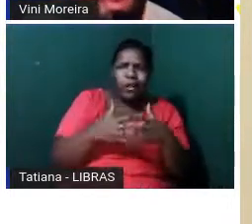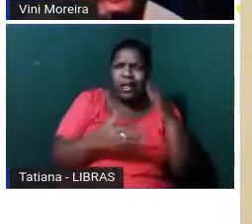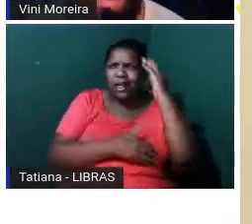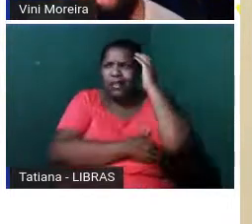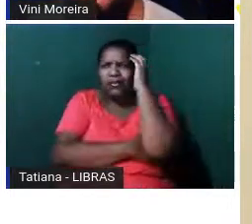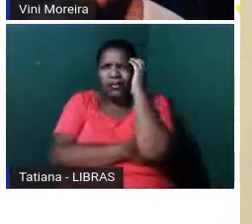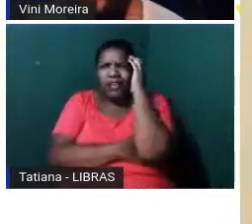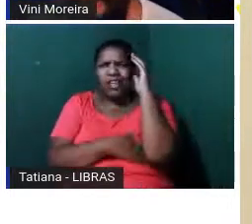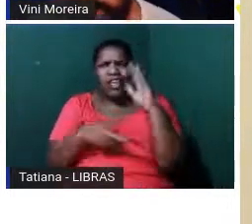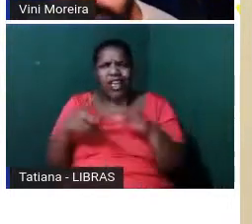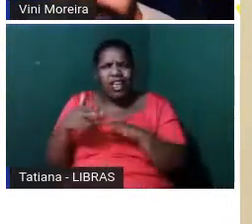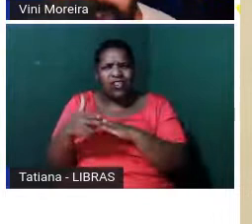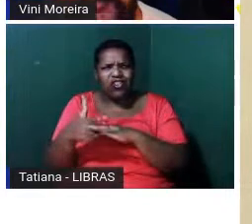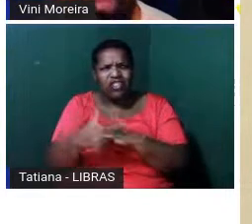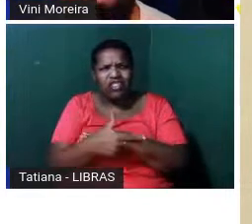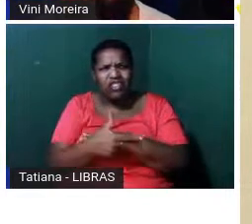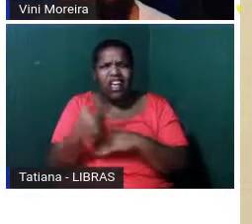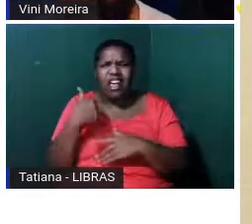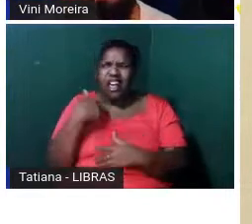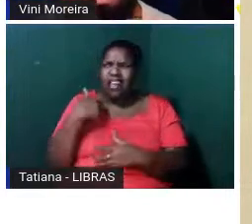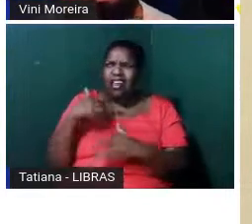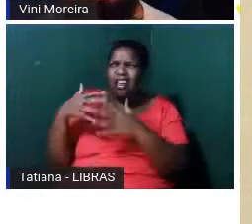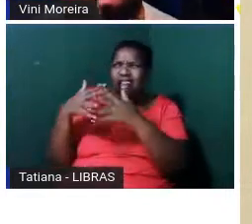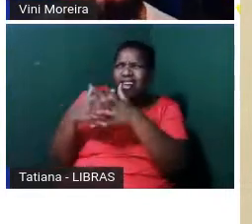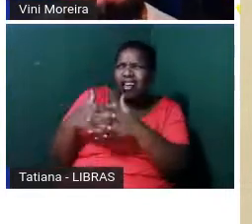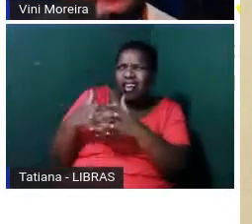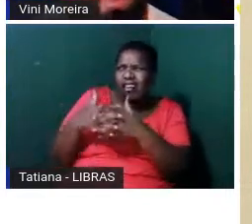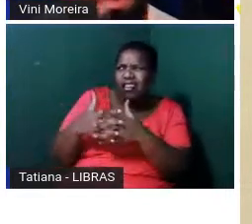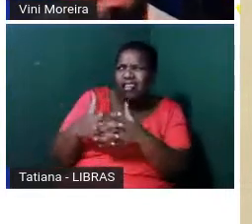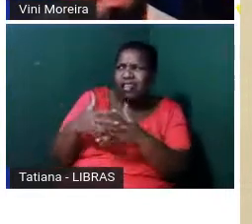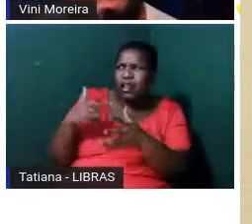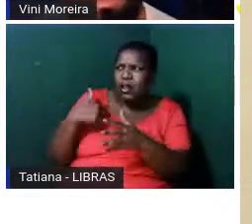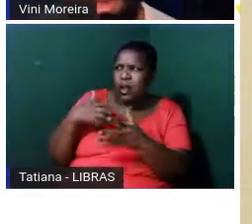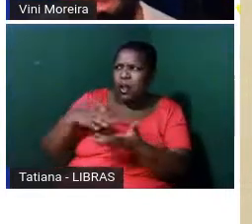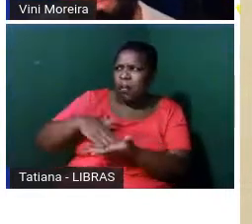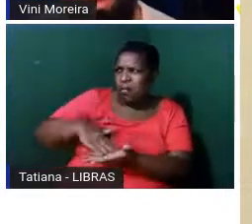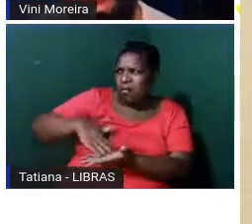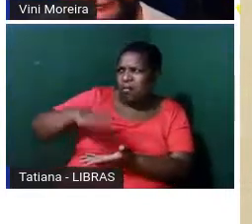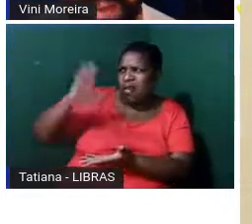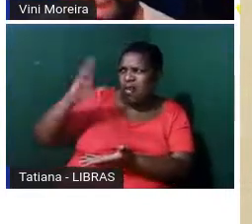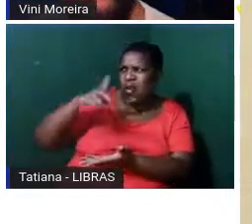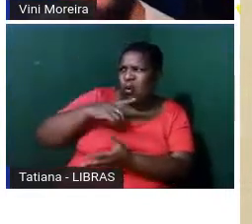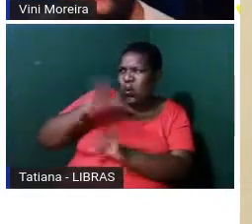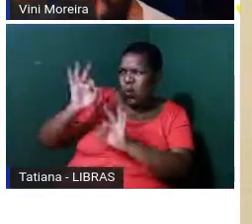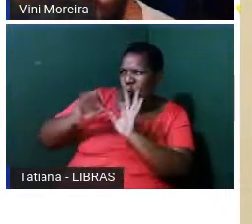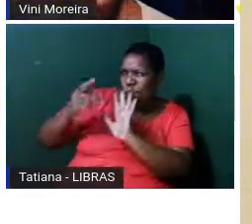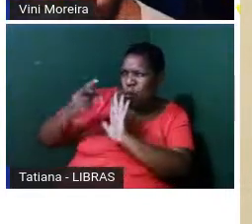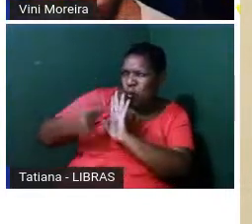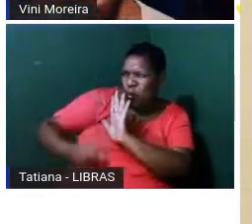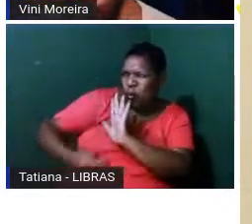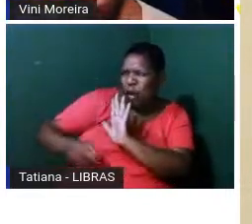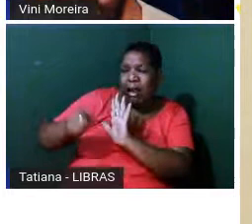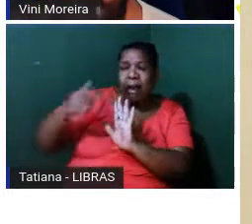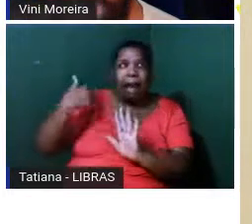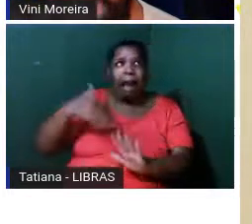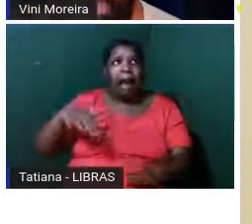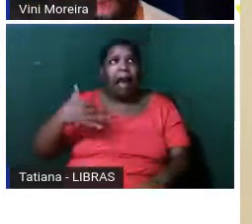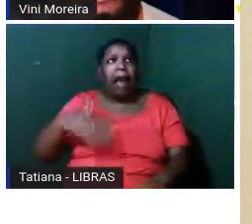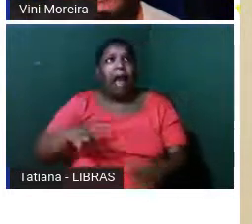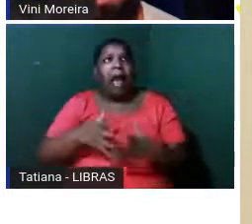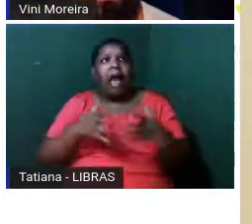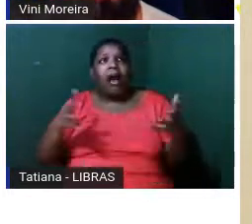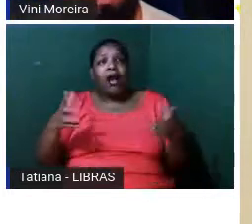editar parece muito complicado editar maiores projetos grandes materiais